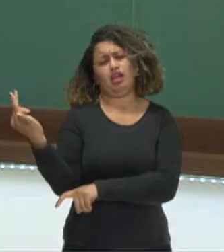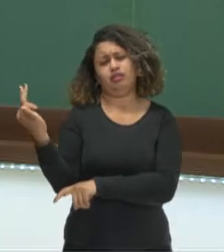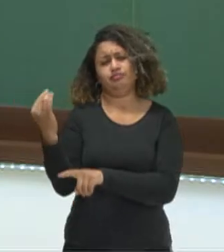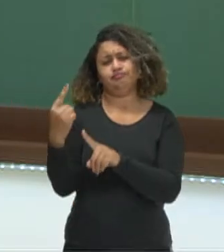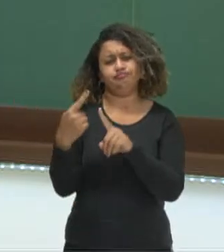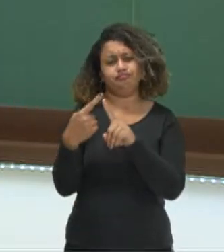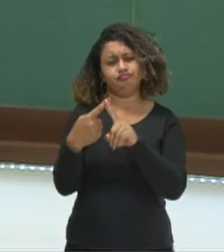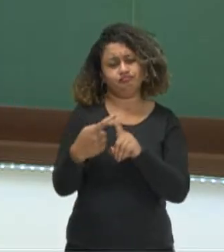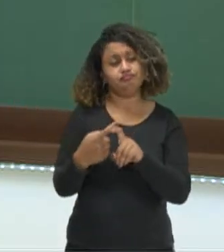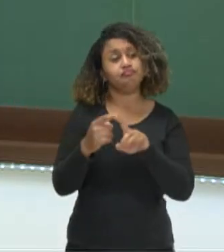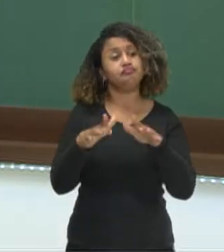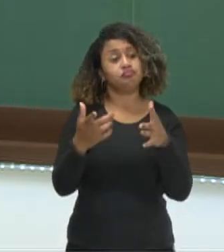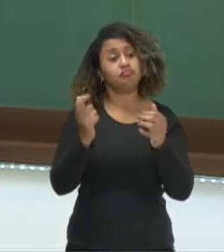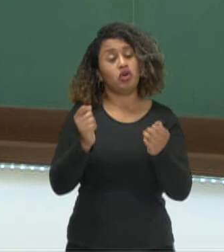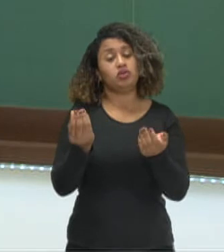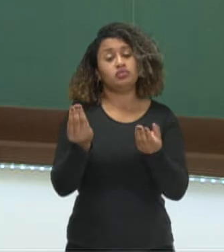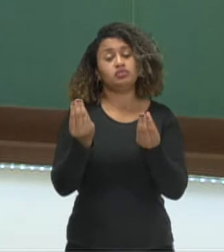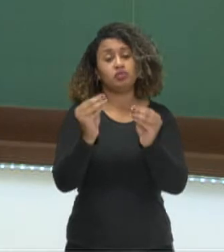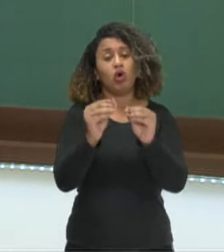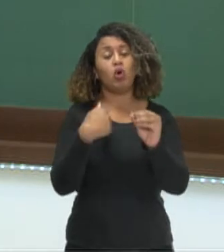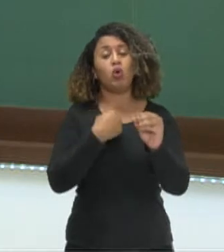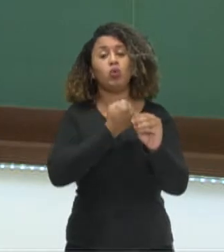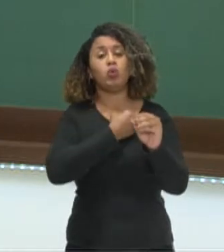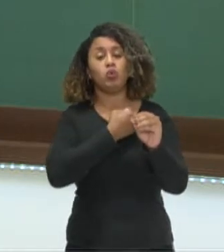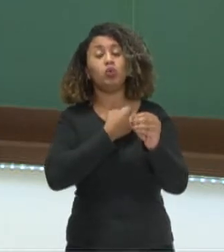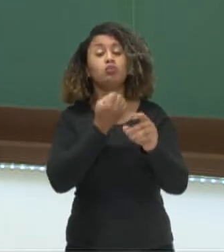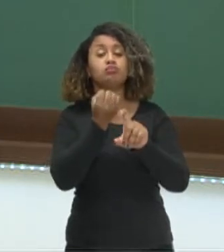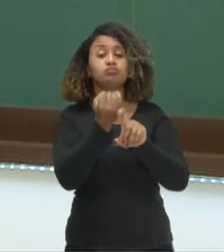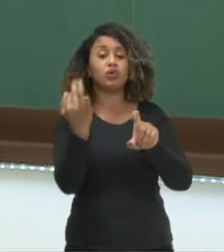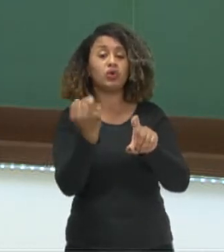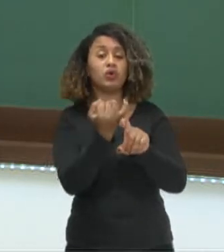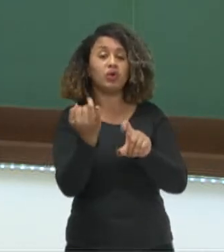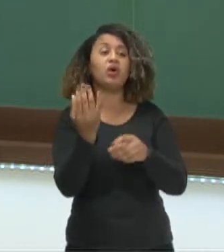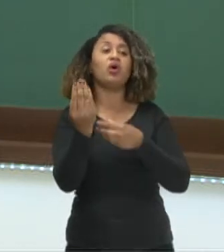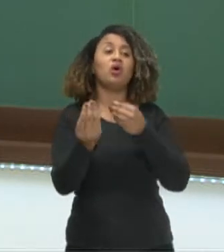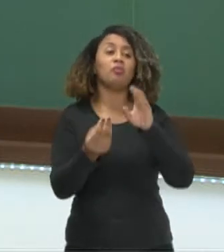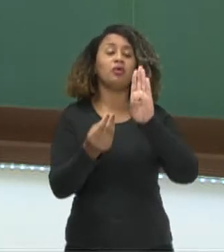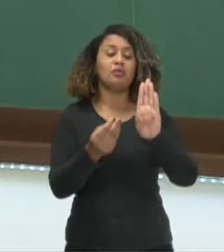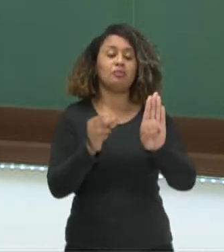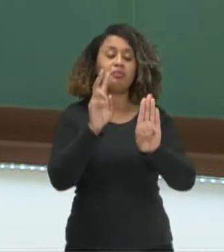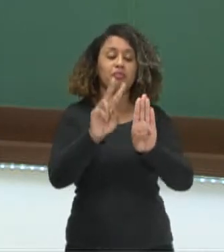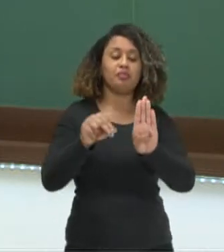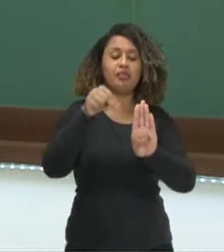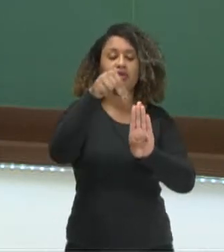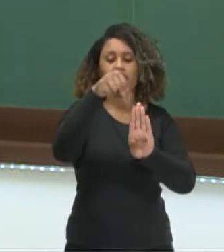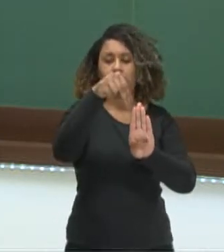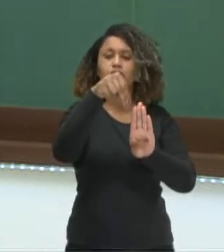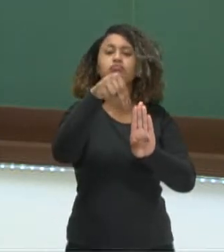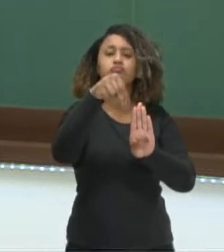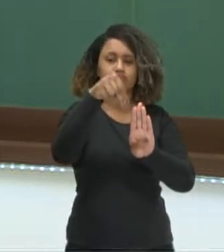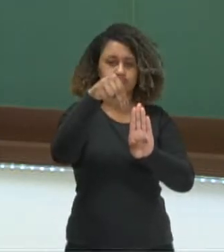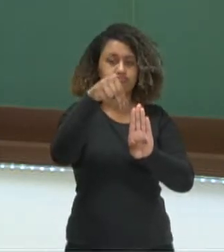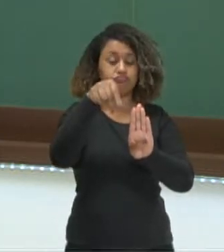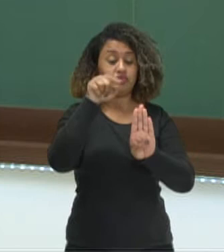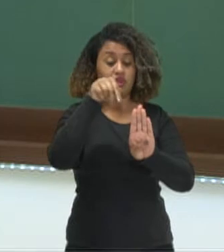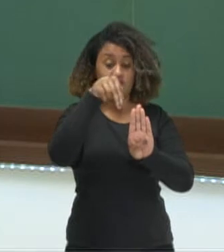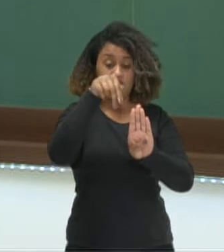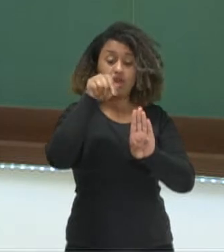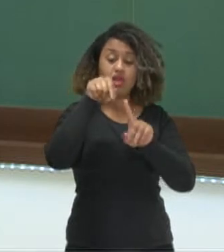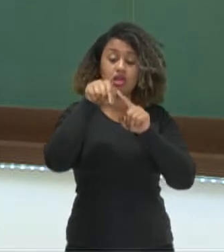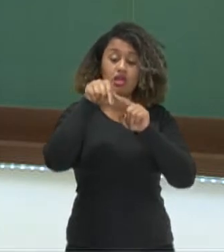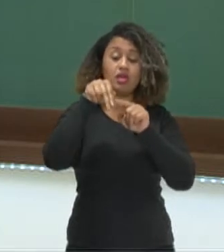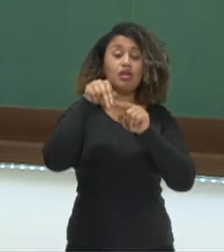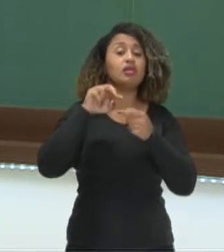Então, eu posso escrever esse número em forma de potência como B elevado a N. Este N